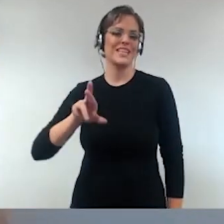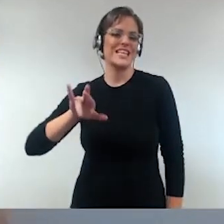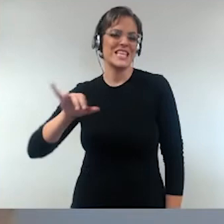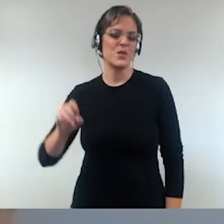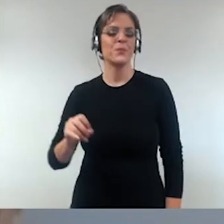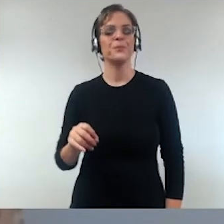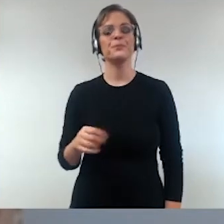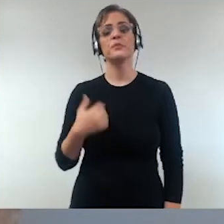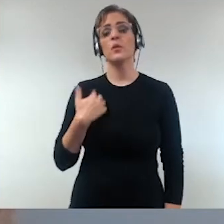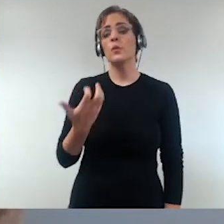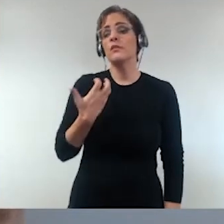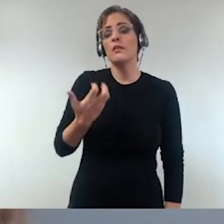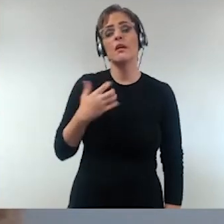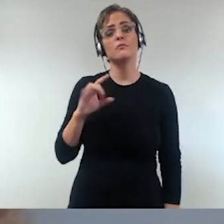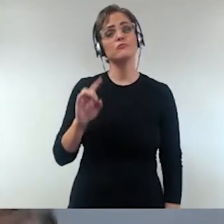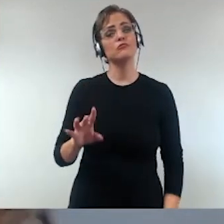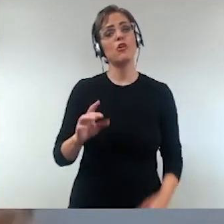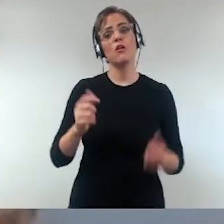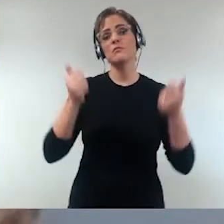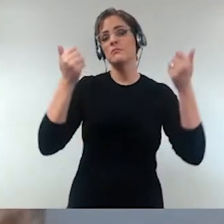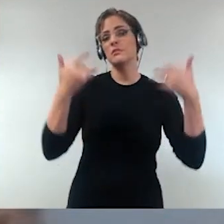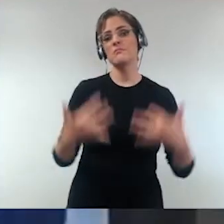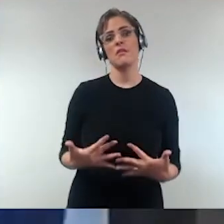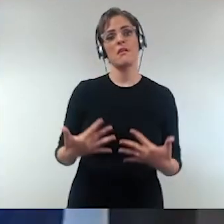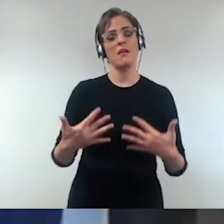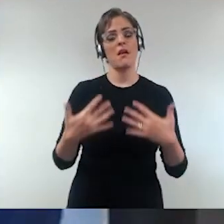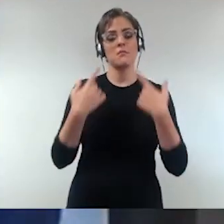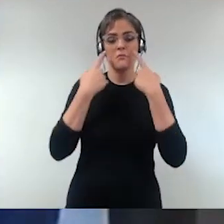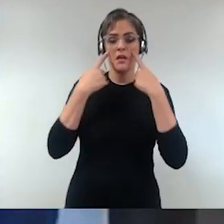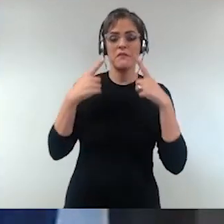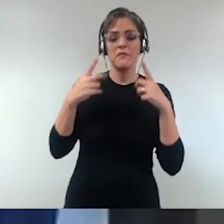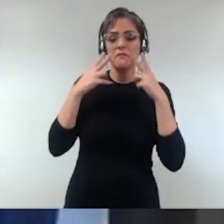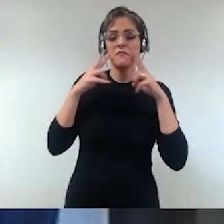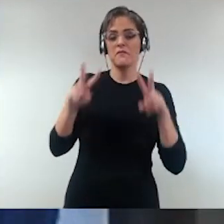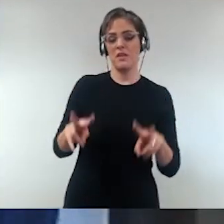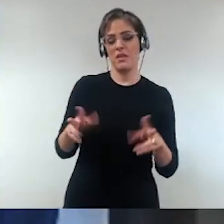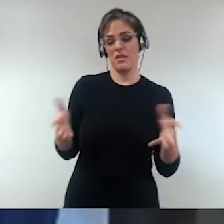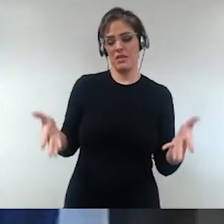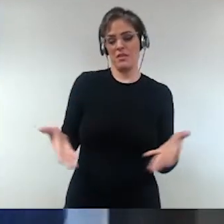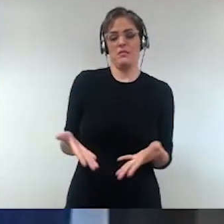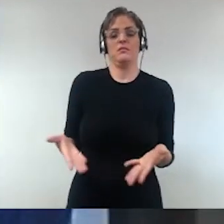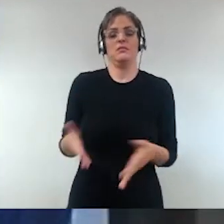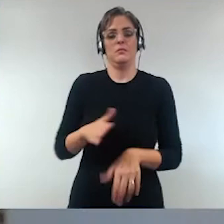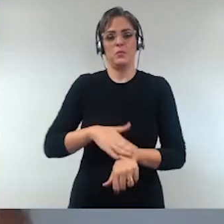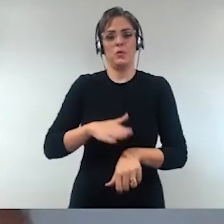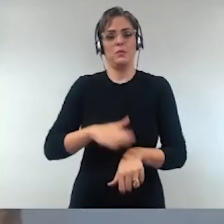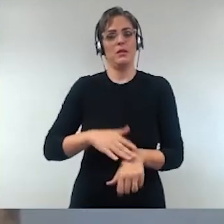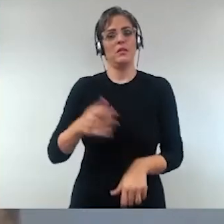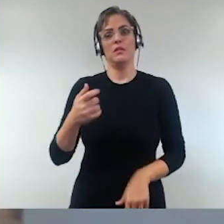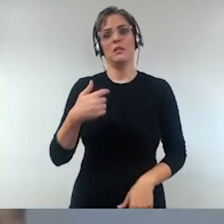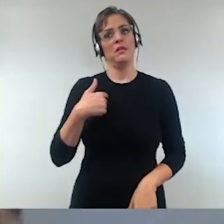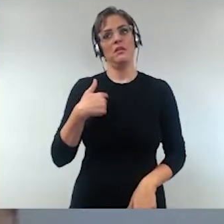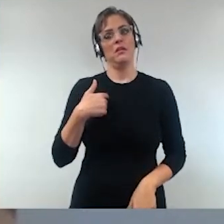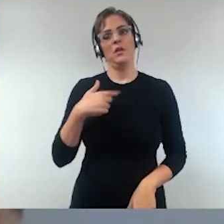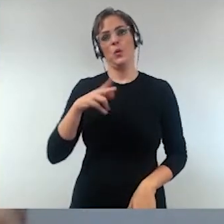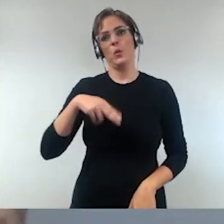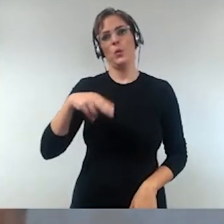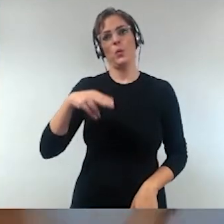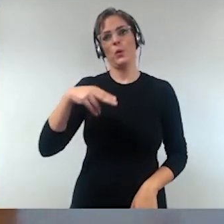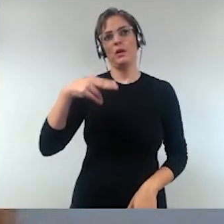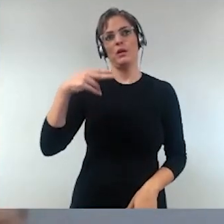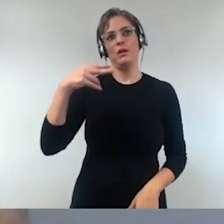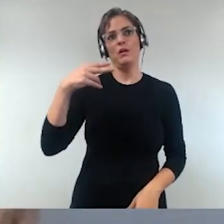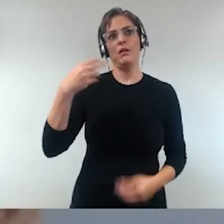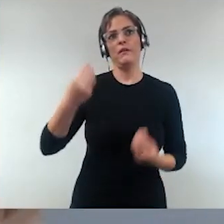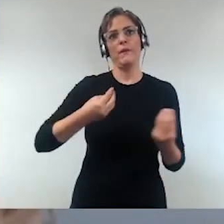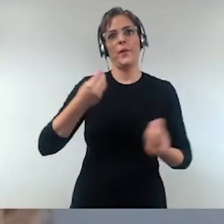para um diagnóstico, né? E não me atreveria, se nem ele se atreveria, como ele diz, a formular prognósticos, quem